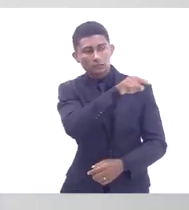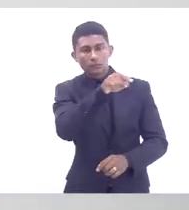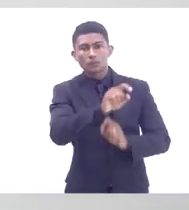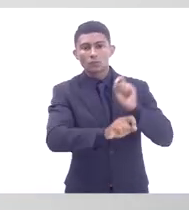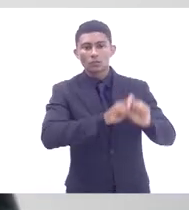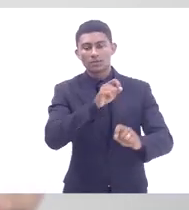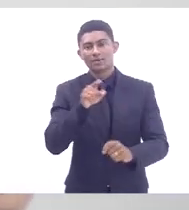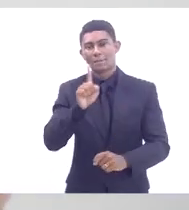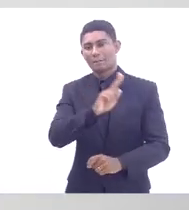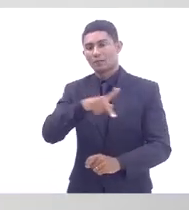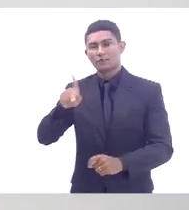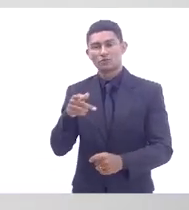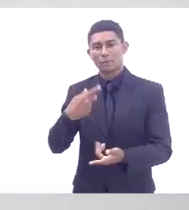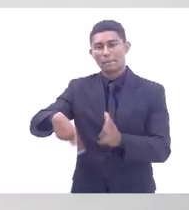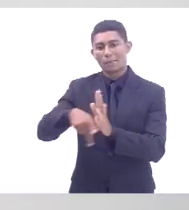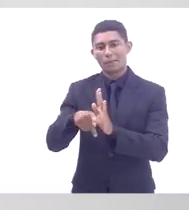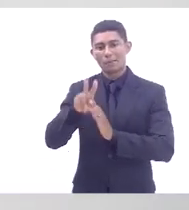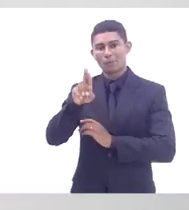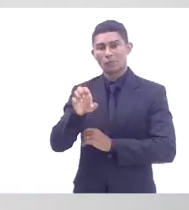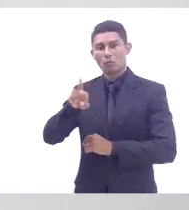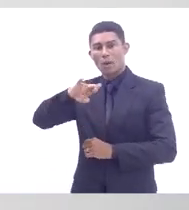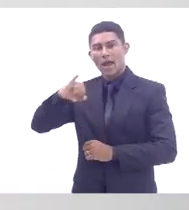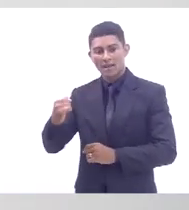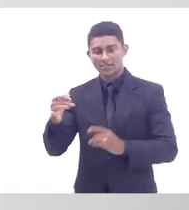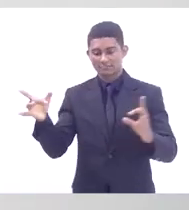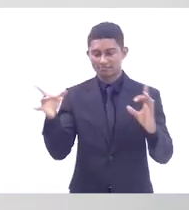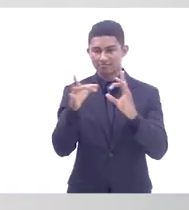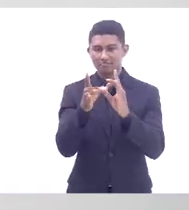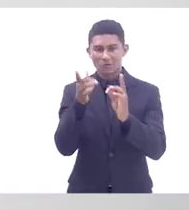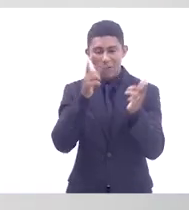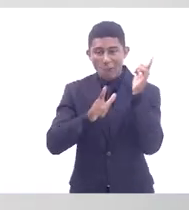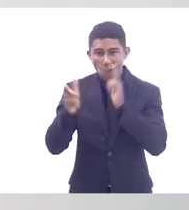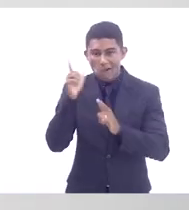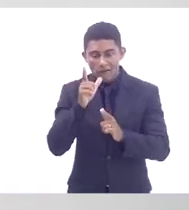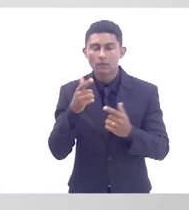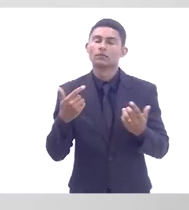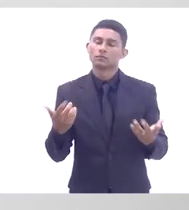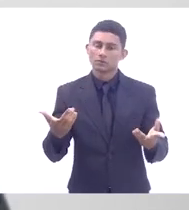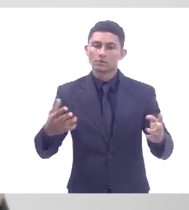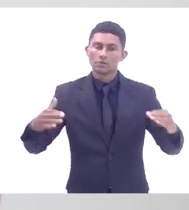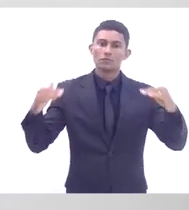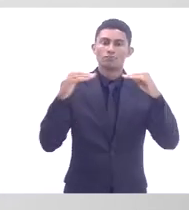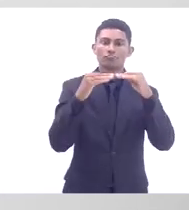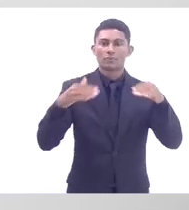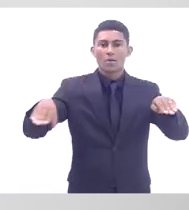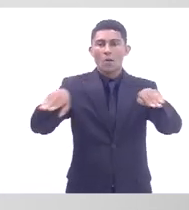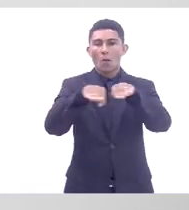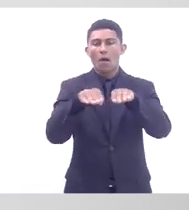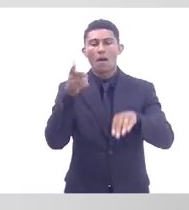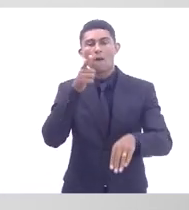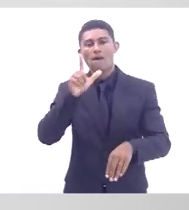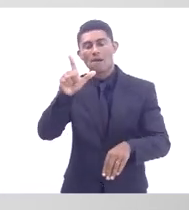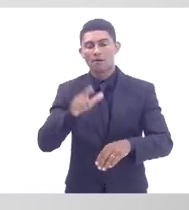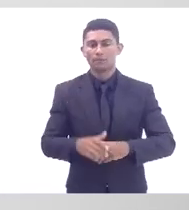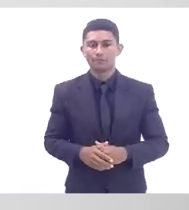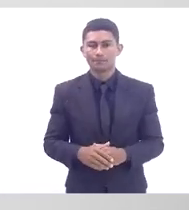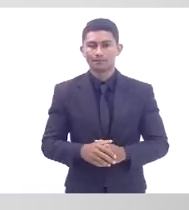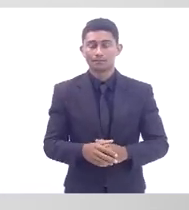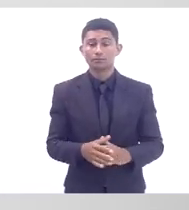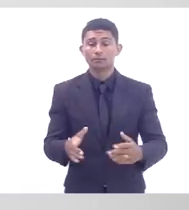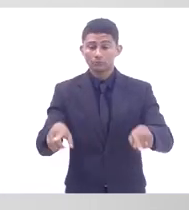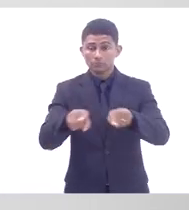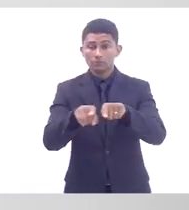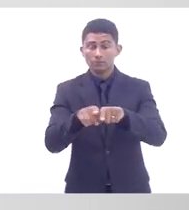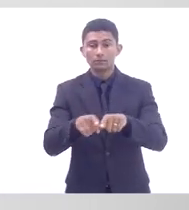professores da UERJ uma vez que agora se tornaram professores da UERJ é a gente viu também é uma série de